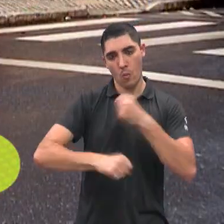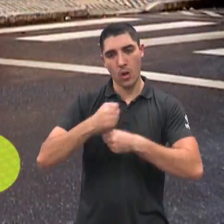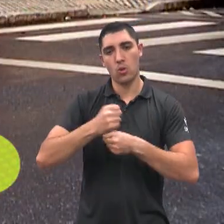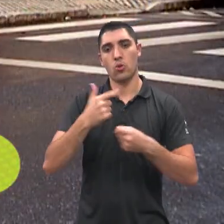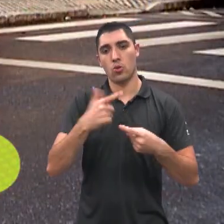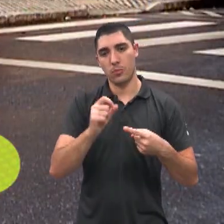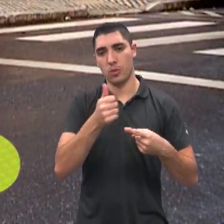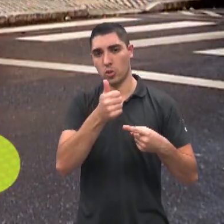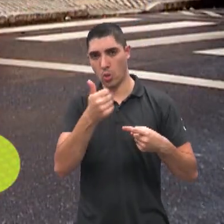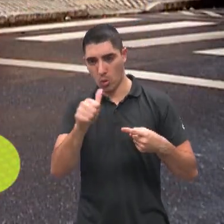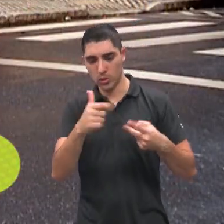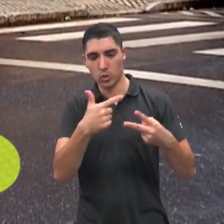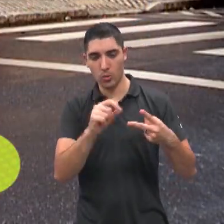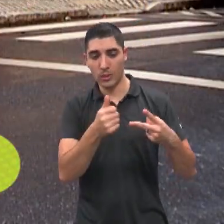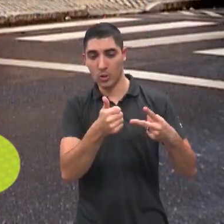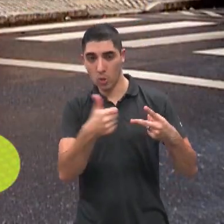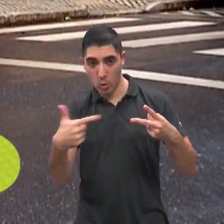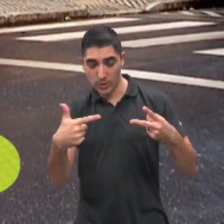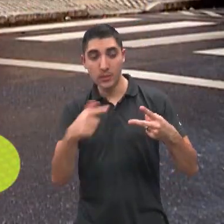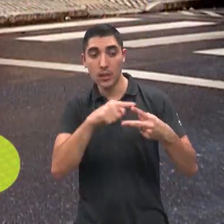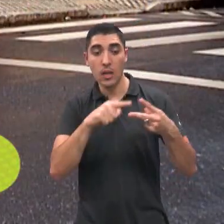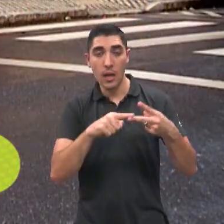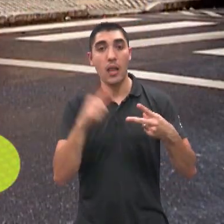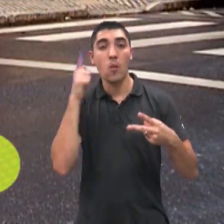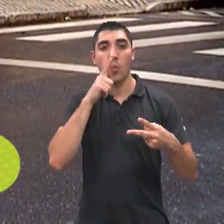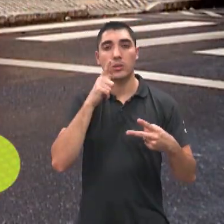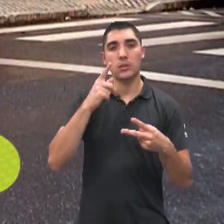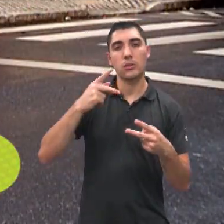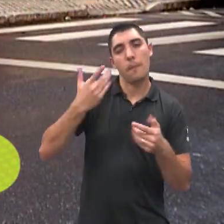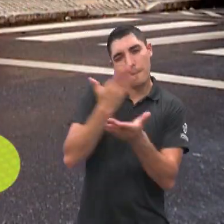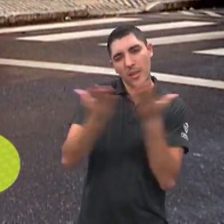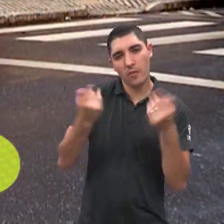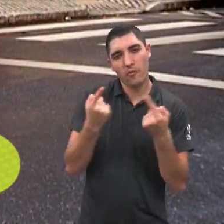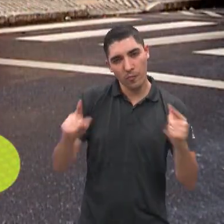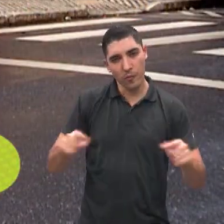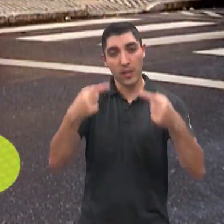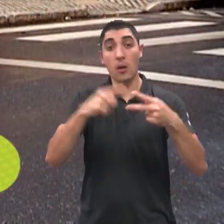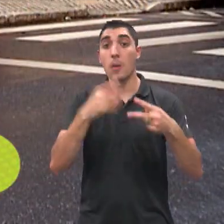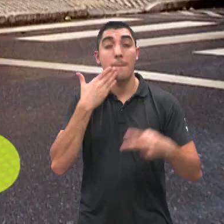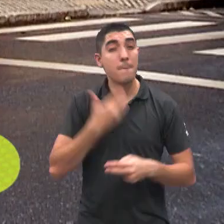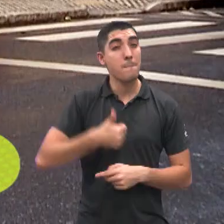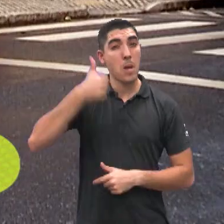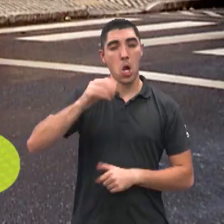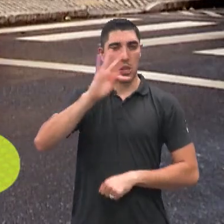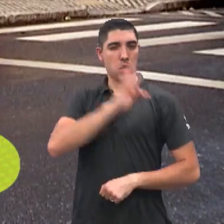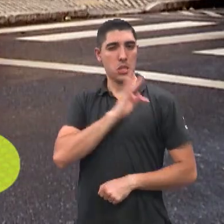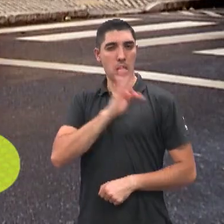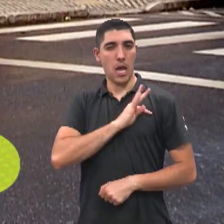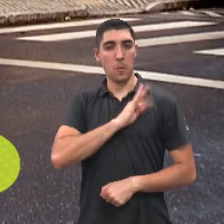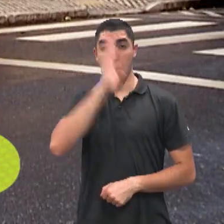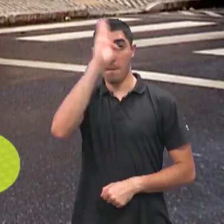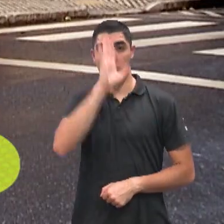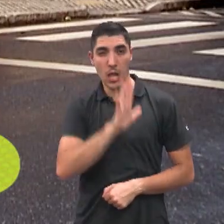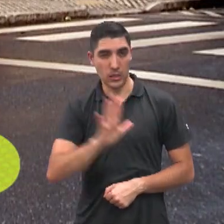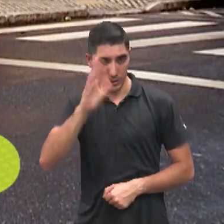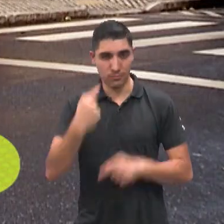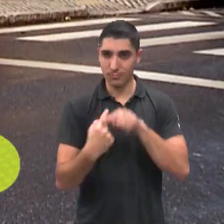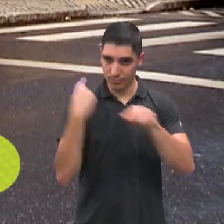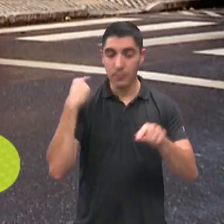o ano que foi eleito também o melhor técnico da temporada do basquete brasileiro. também foi vice-campeão paulista